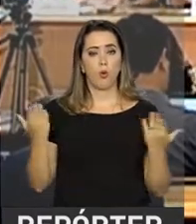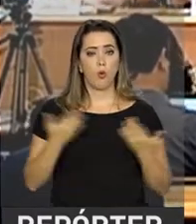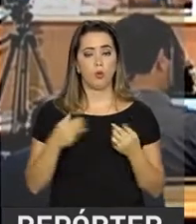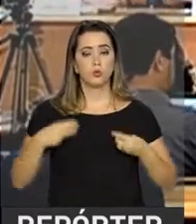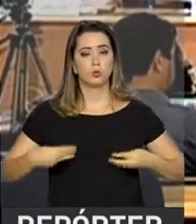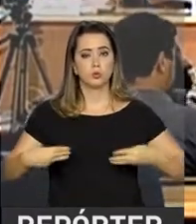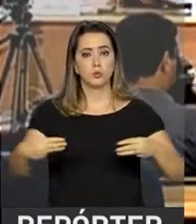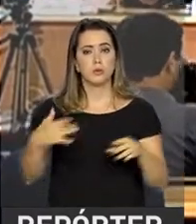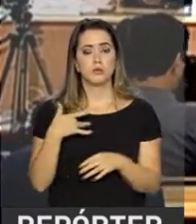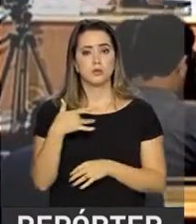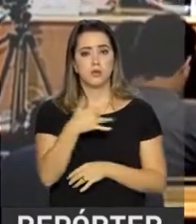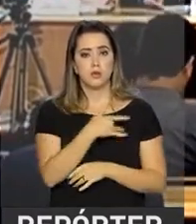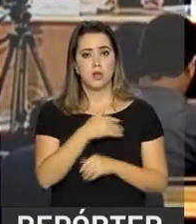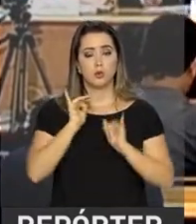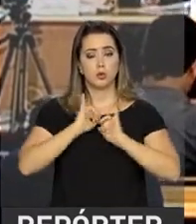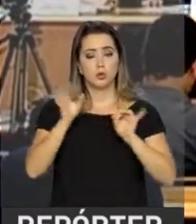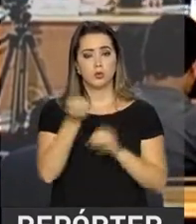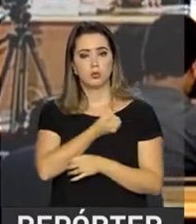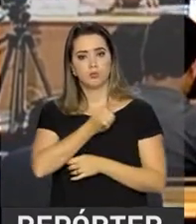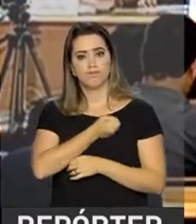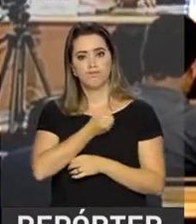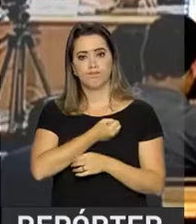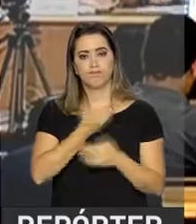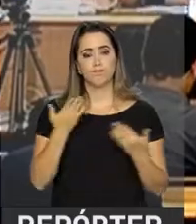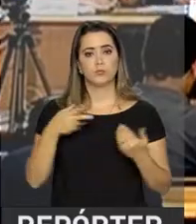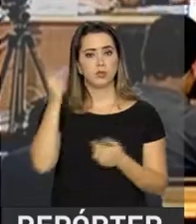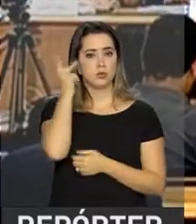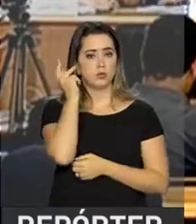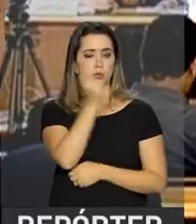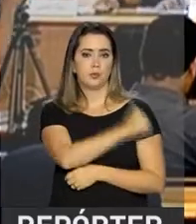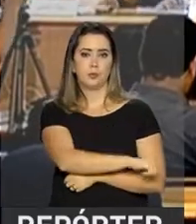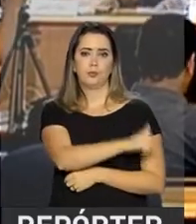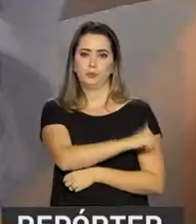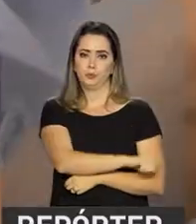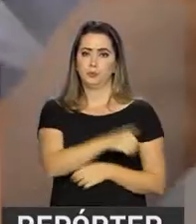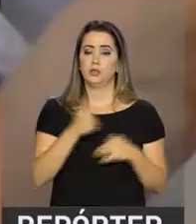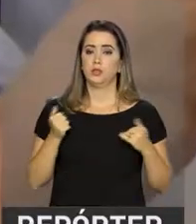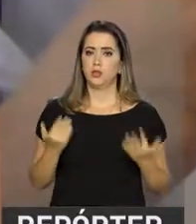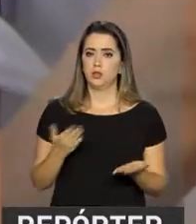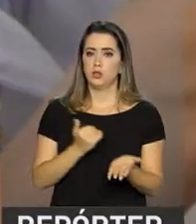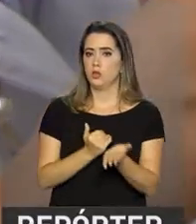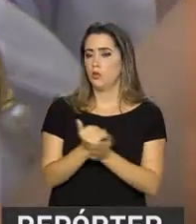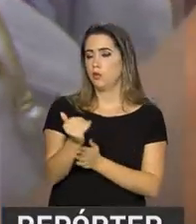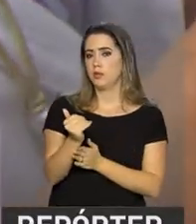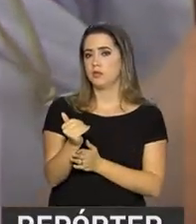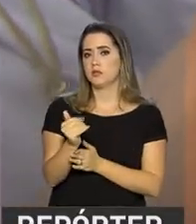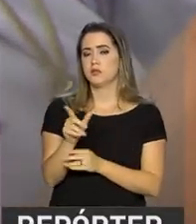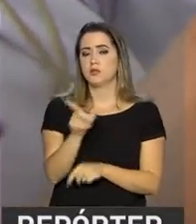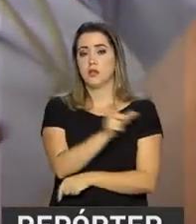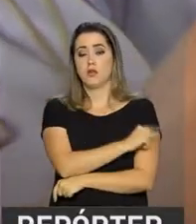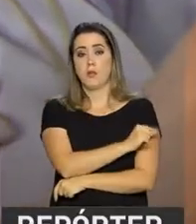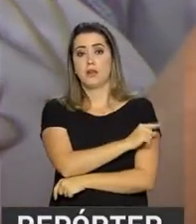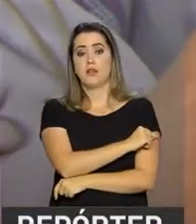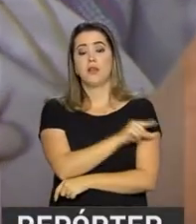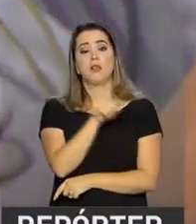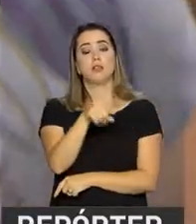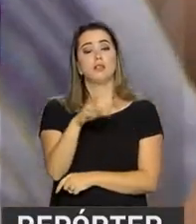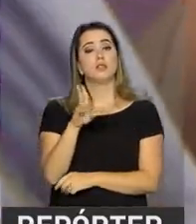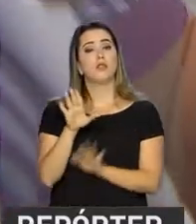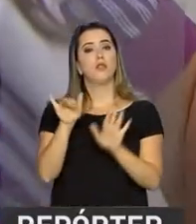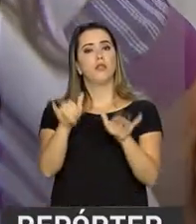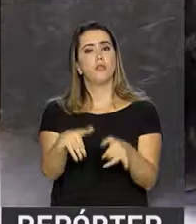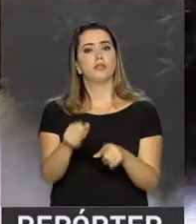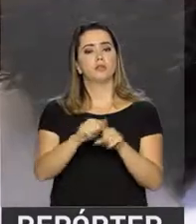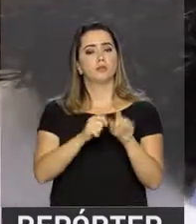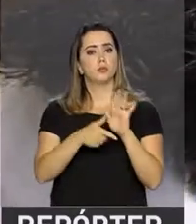da vacinação fracionada contra a febre amarela em são paulo e no rio de janeiro que começaram a aplicar as doses no fim do mês